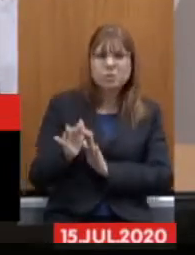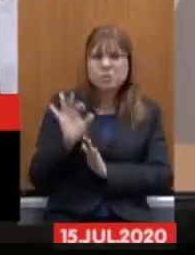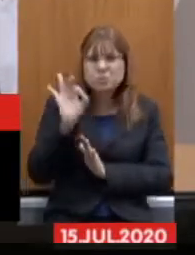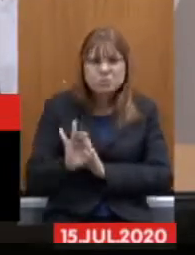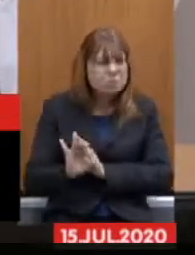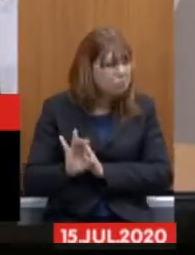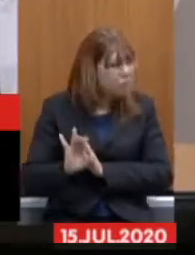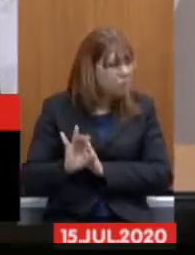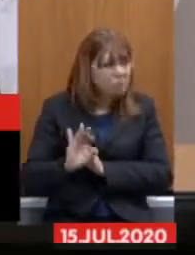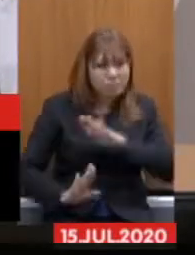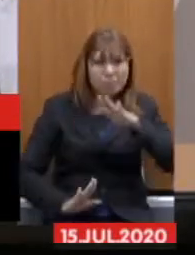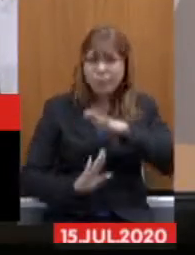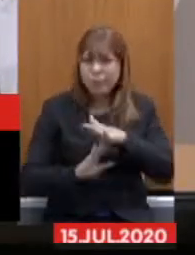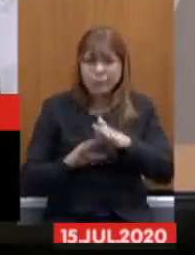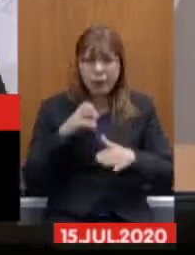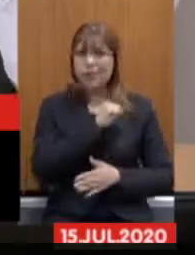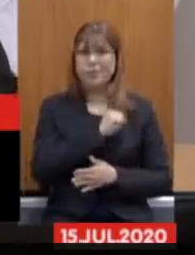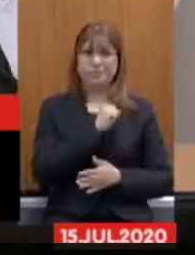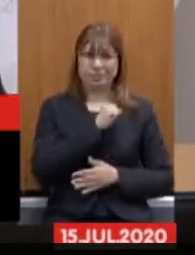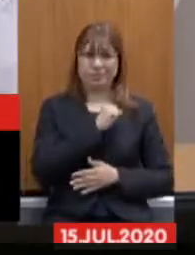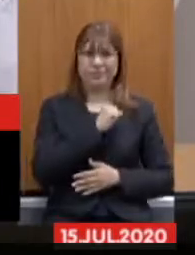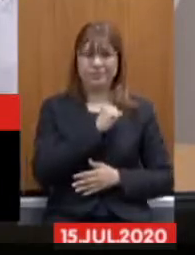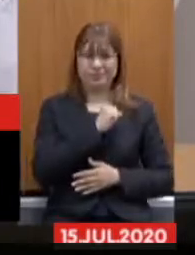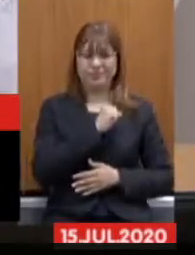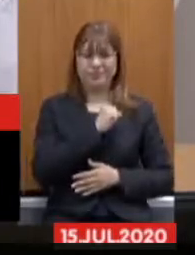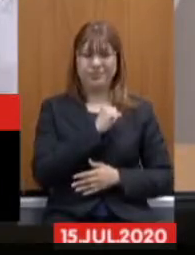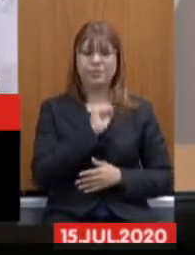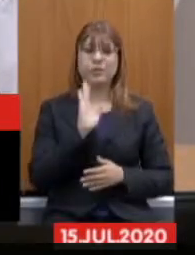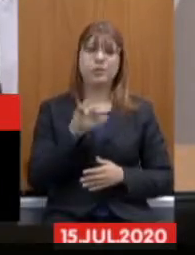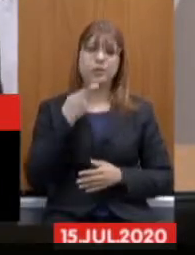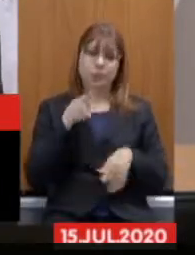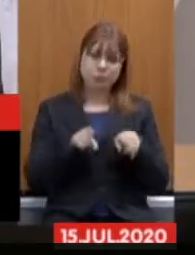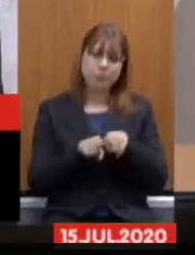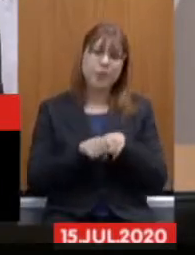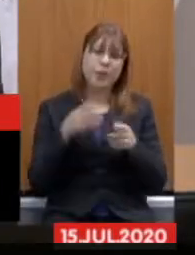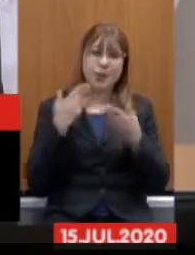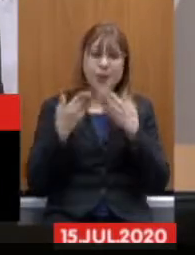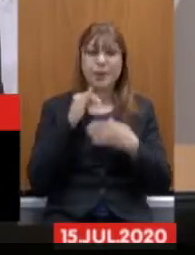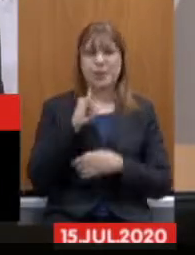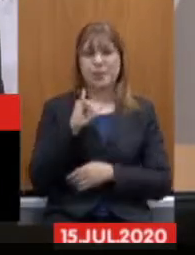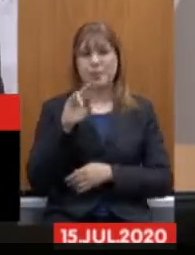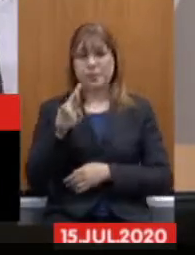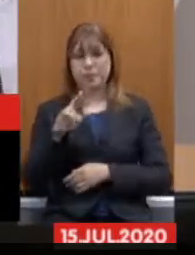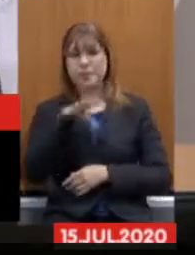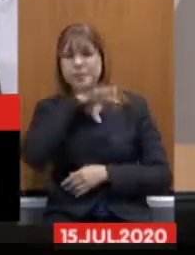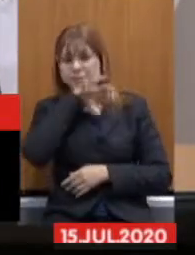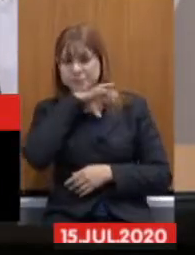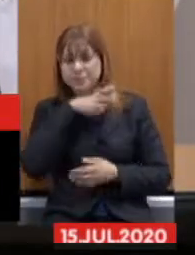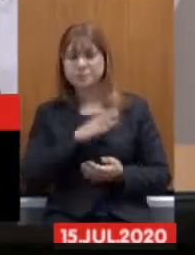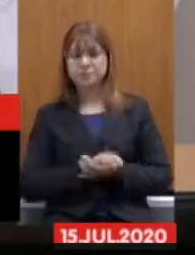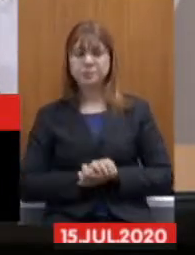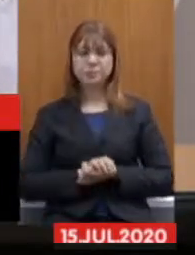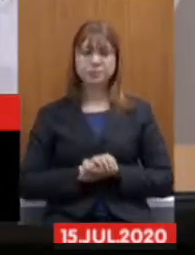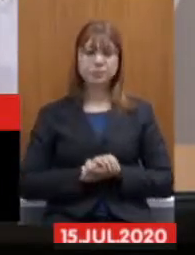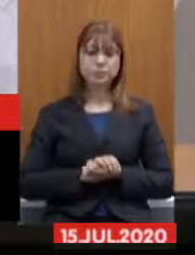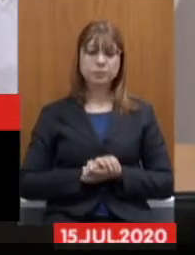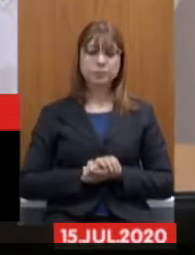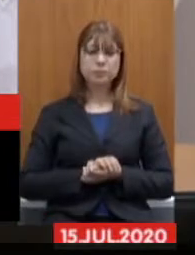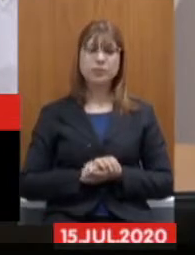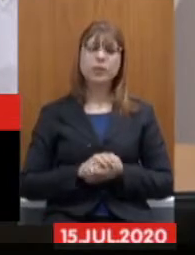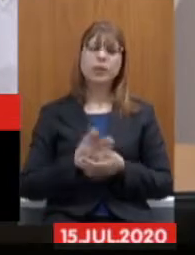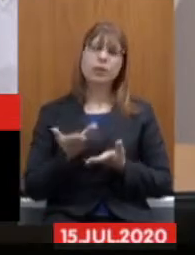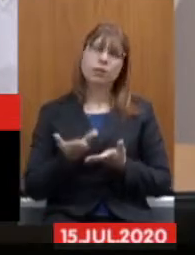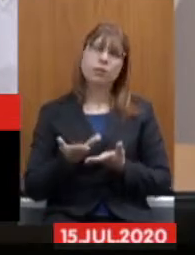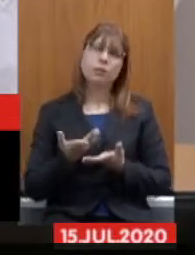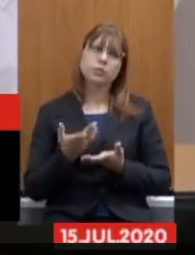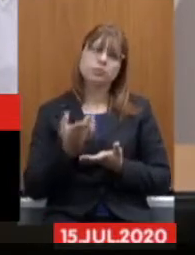douradas o prefeito a referência imposto de renda com a proposta